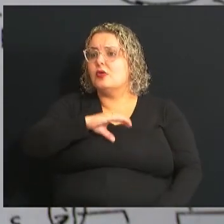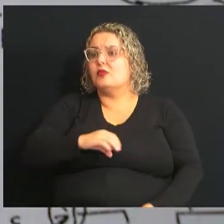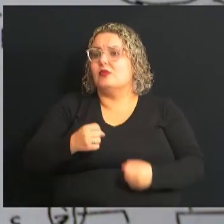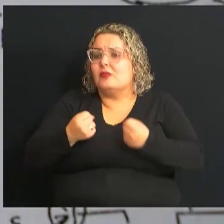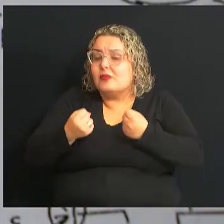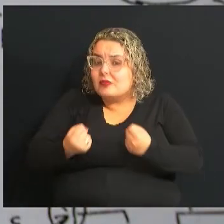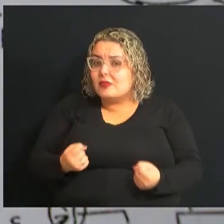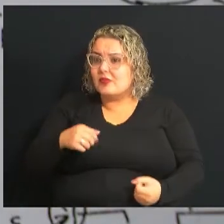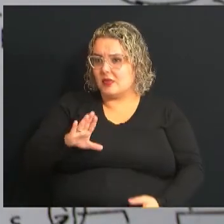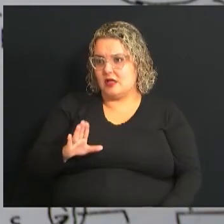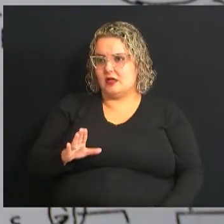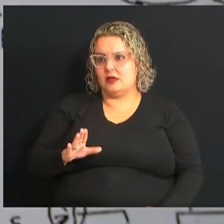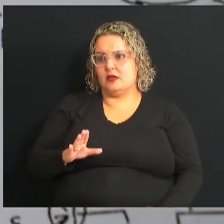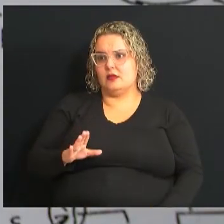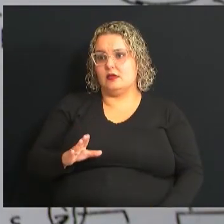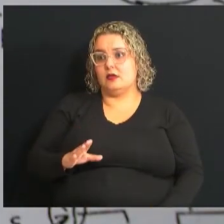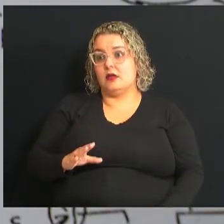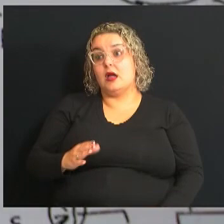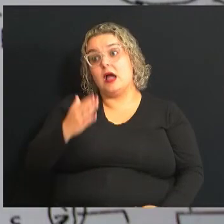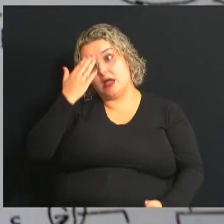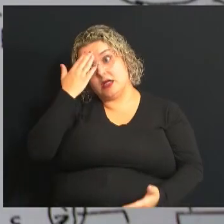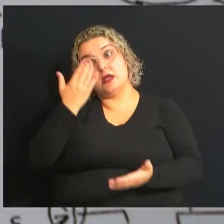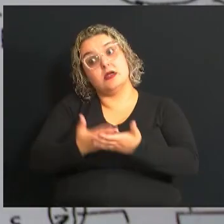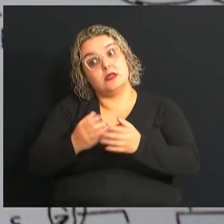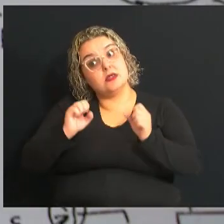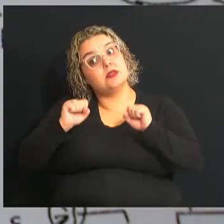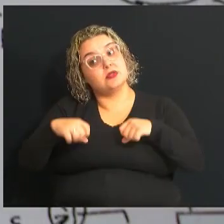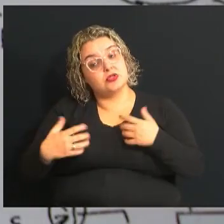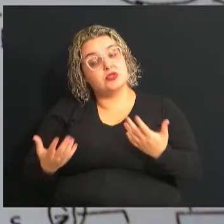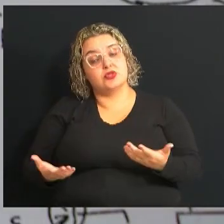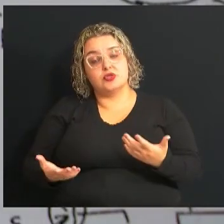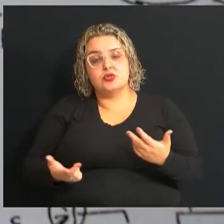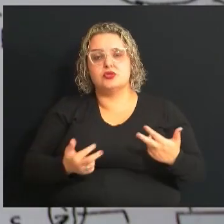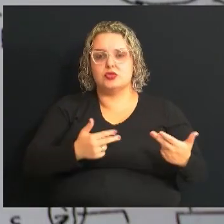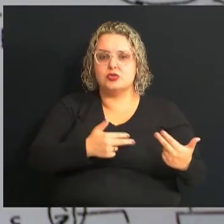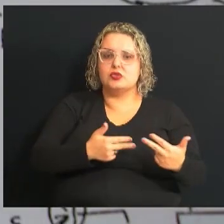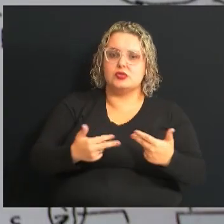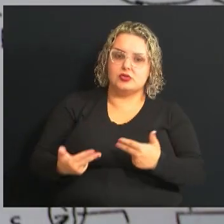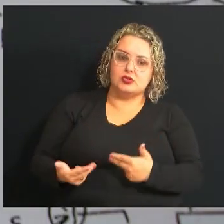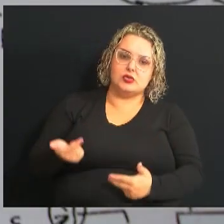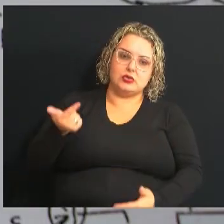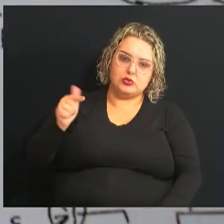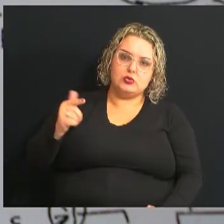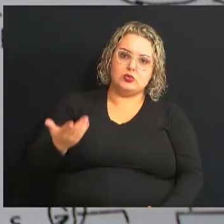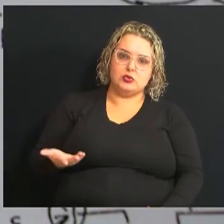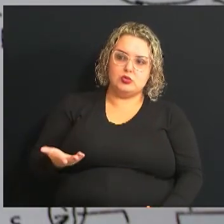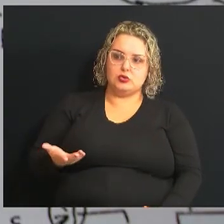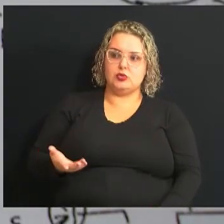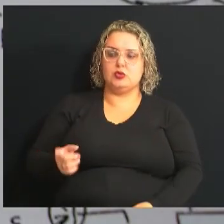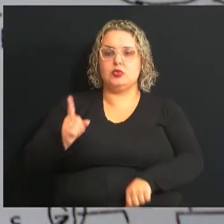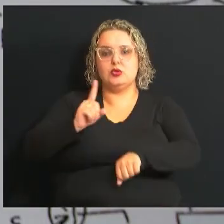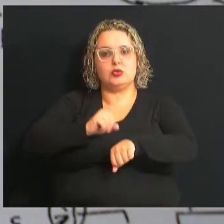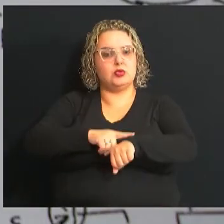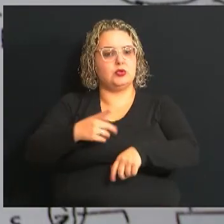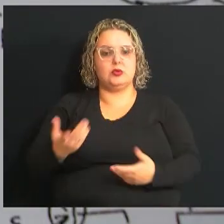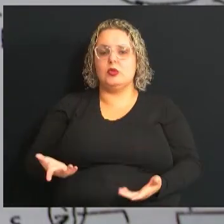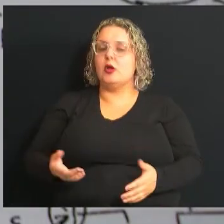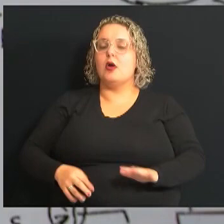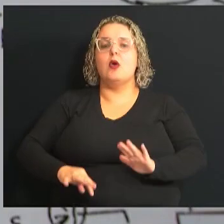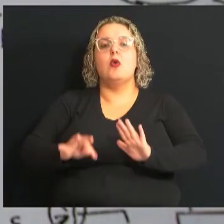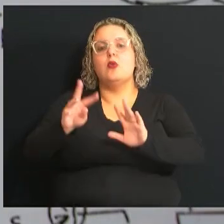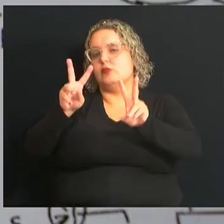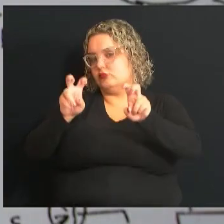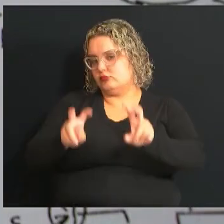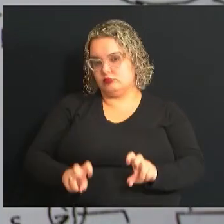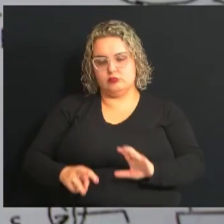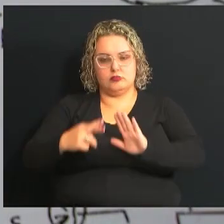ainda? Creio que sim. Creio que vai seguir esse mesmo padrão. E os temas, a redação, que temas que poderiam